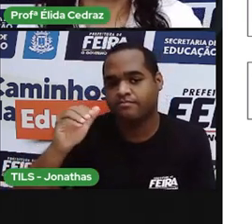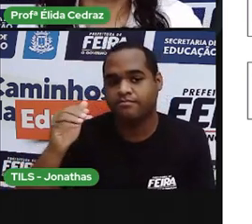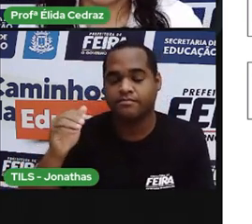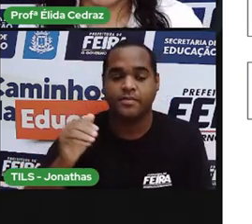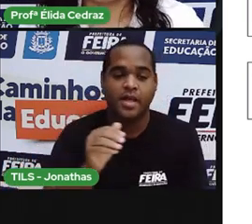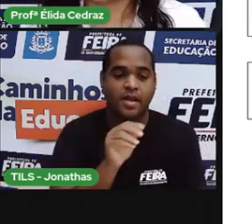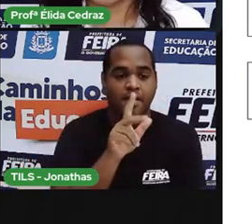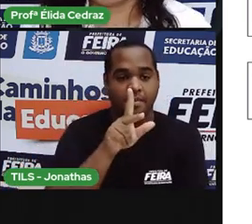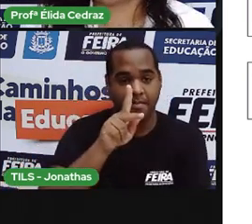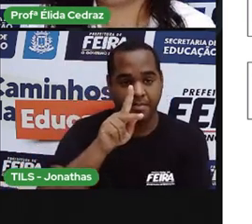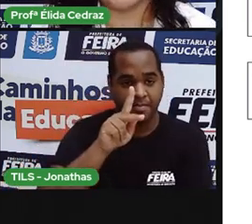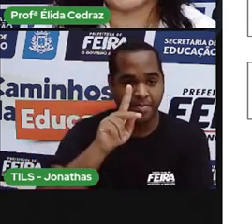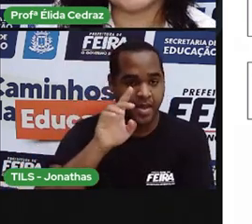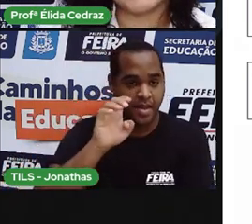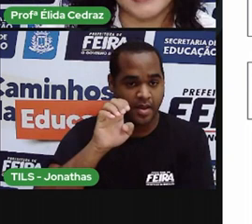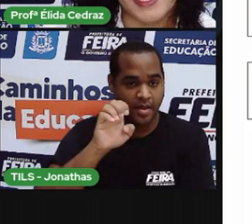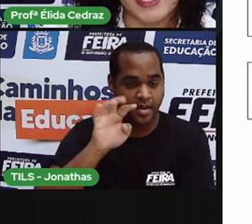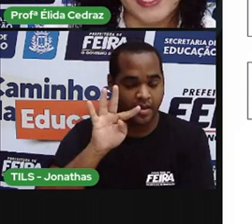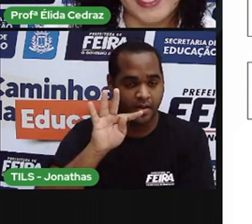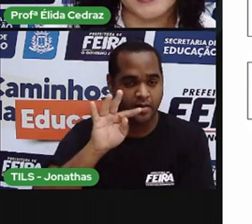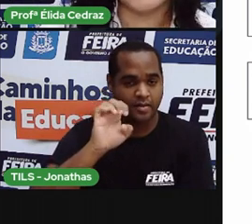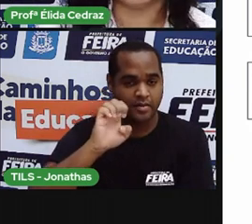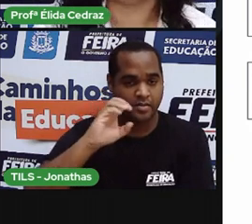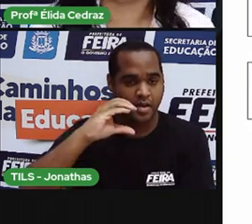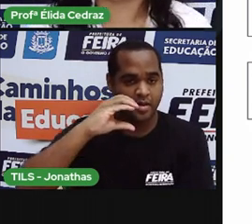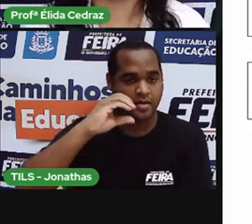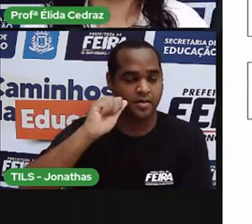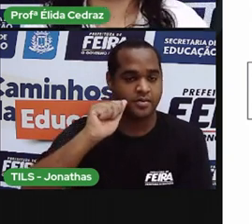Em pé vai peteca.